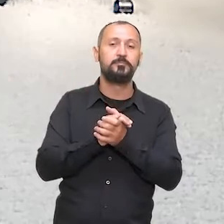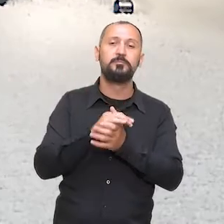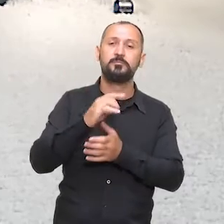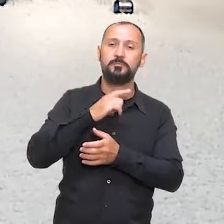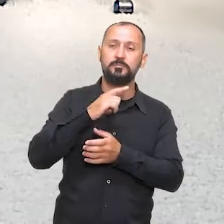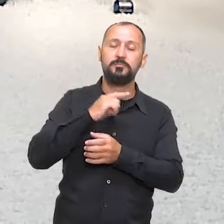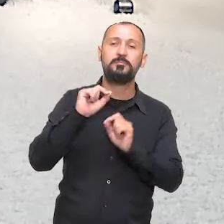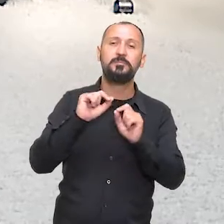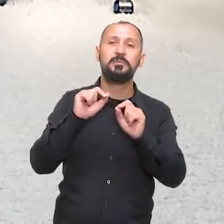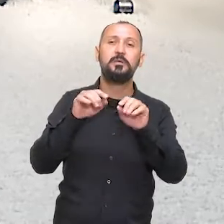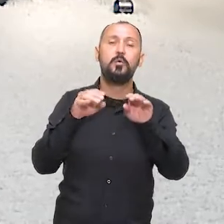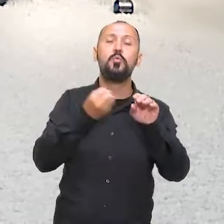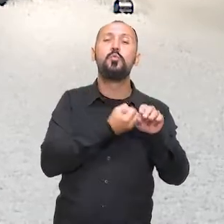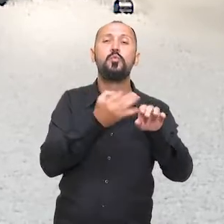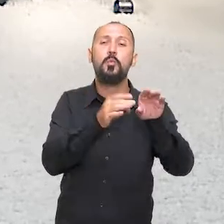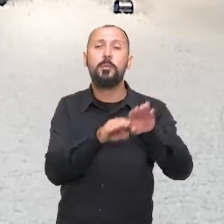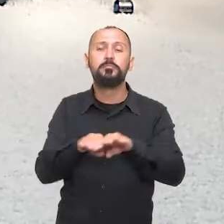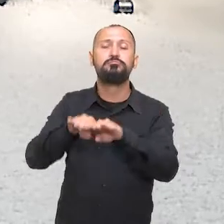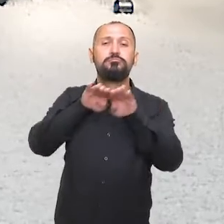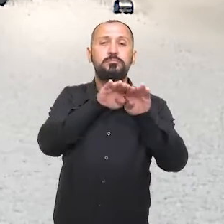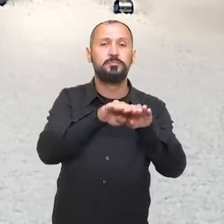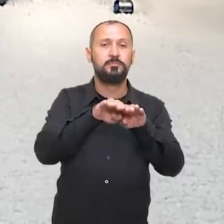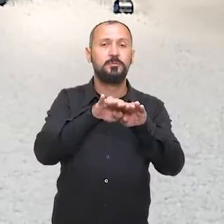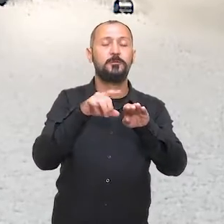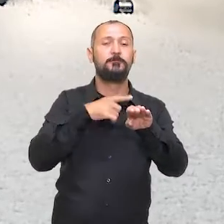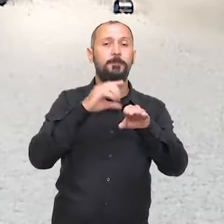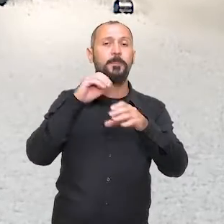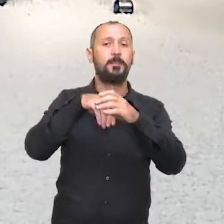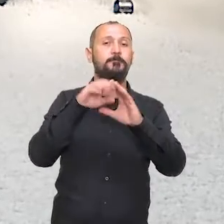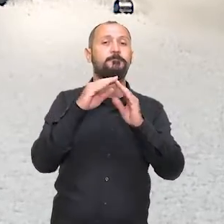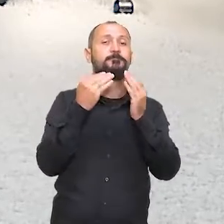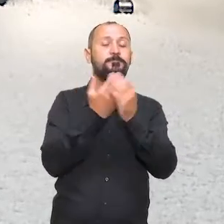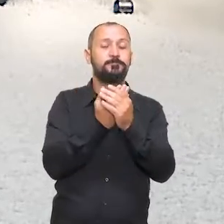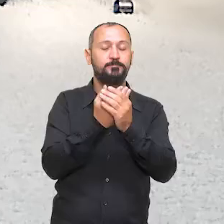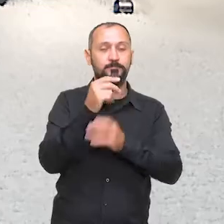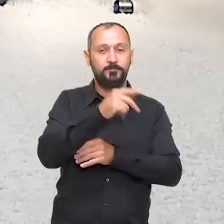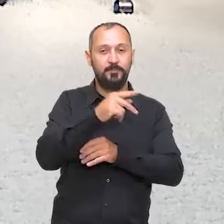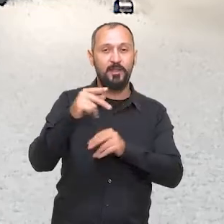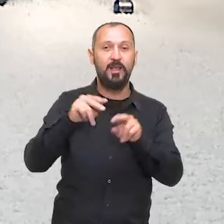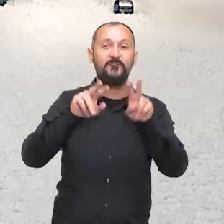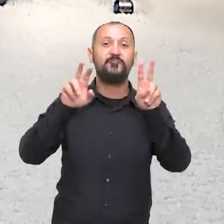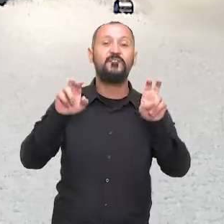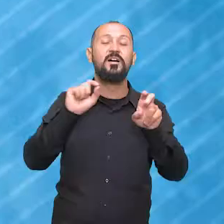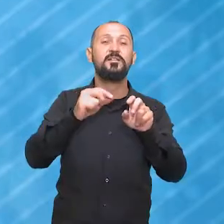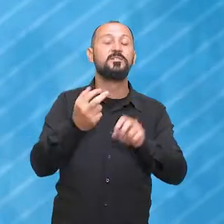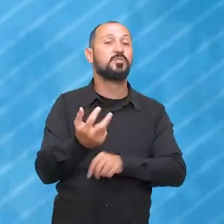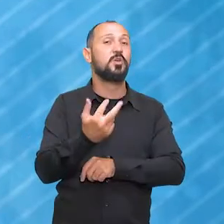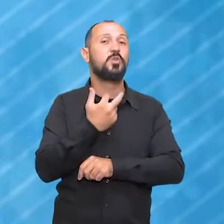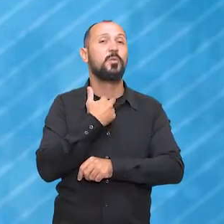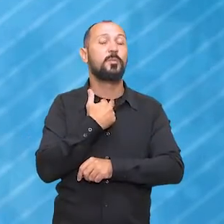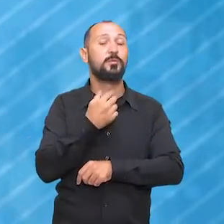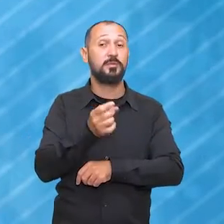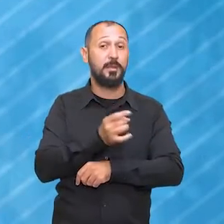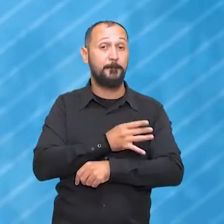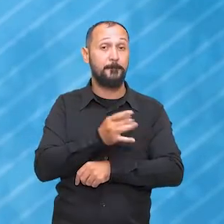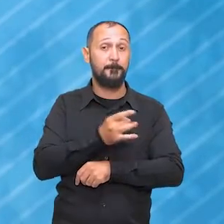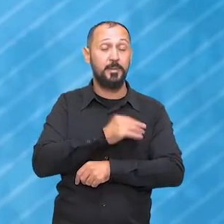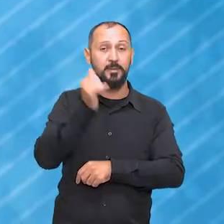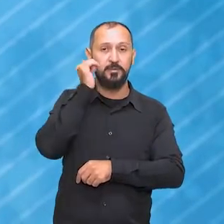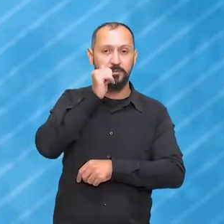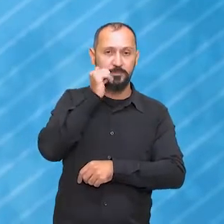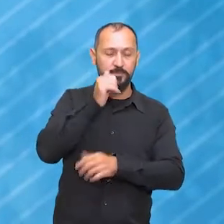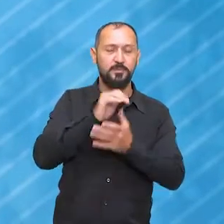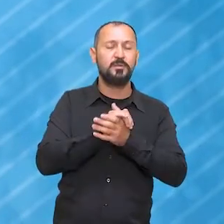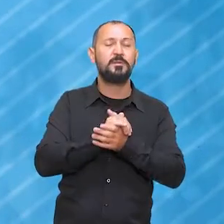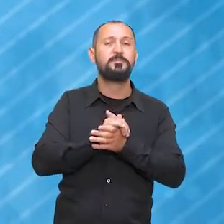quando foi fazer a defesa da paridade no Conselho Federal, ele fez no Colégio de Presidentes a seguinte frase: nós não podemos temer as